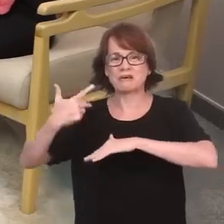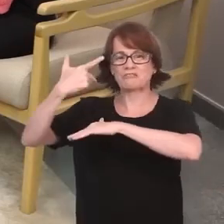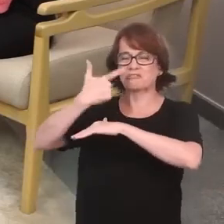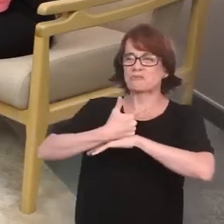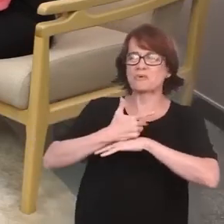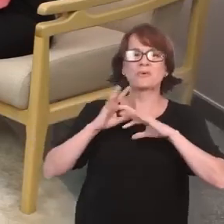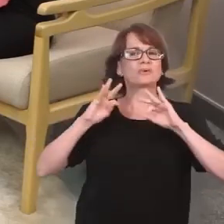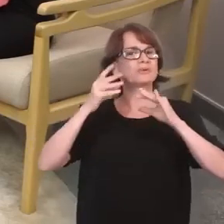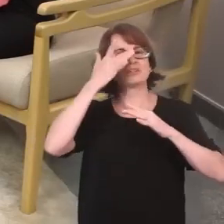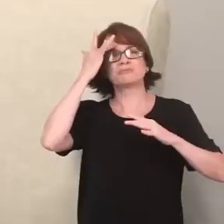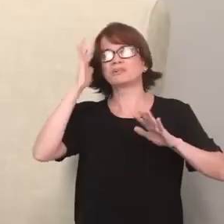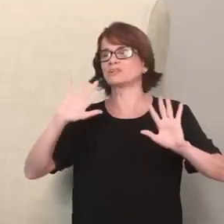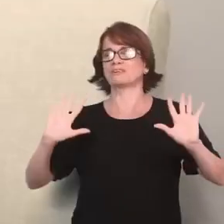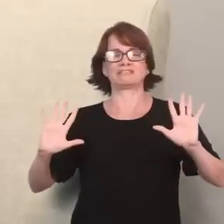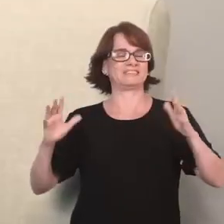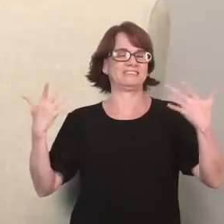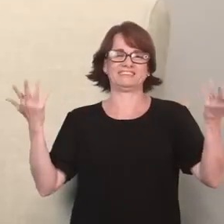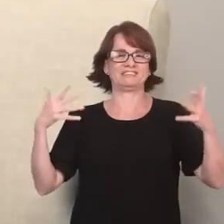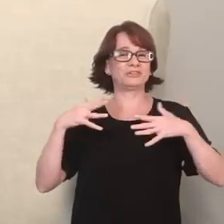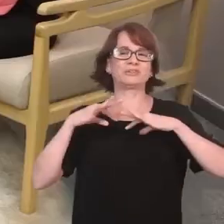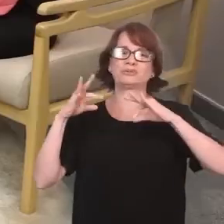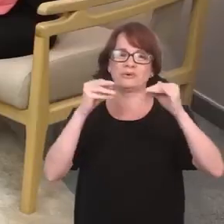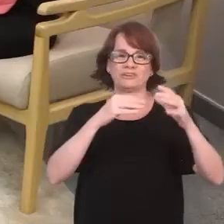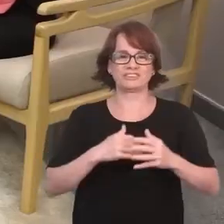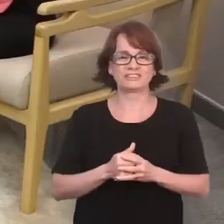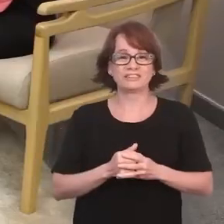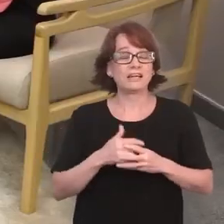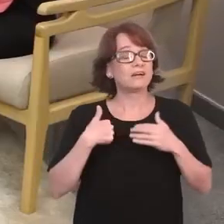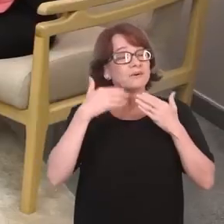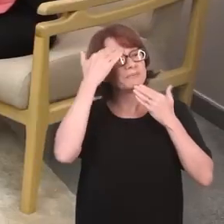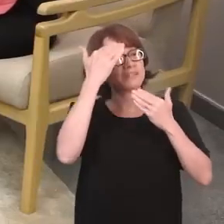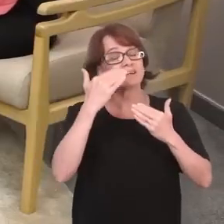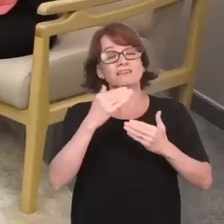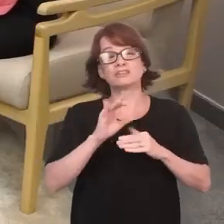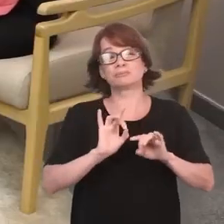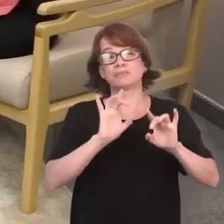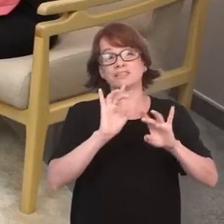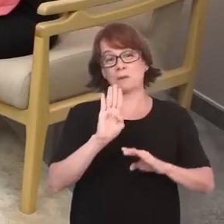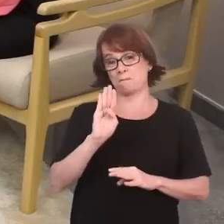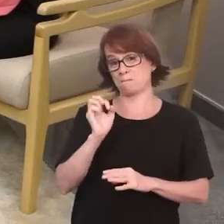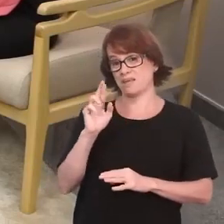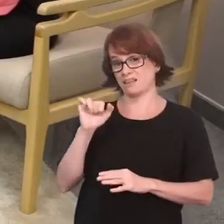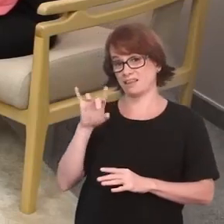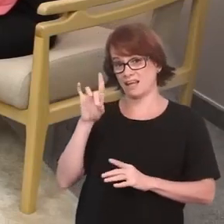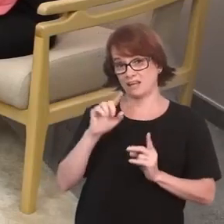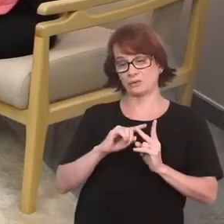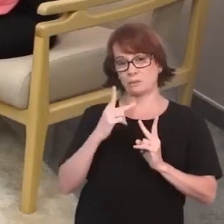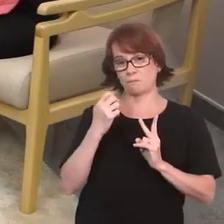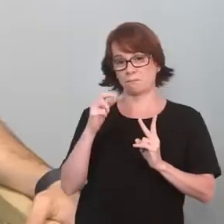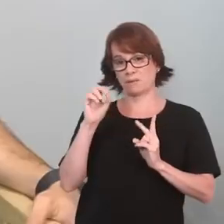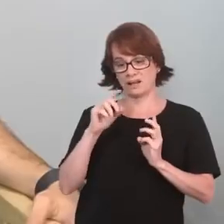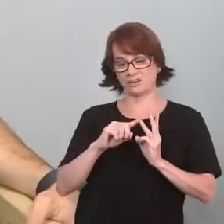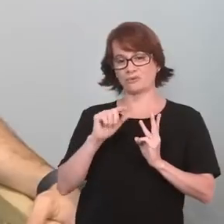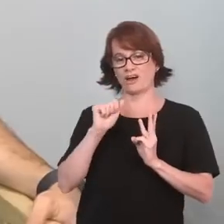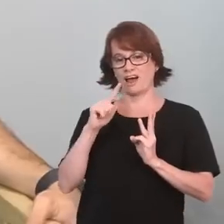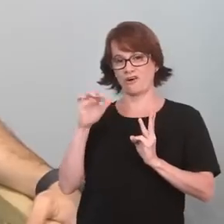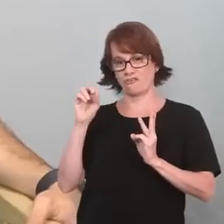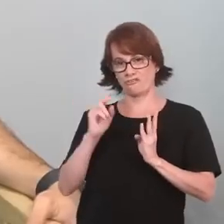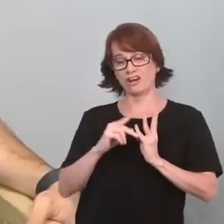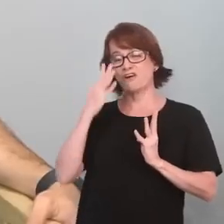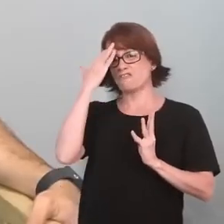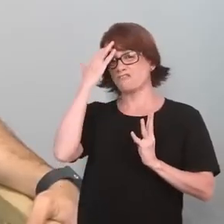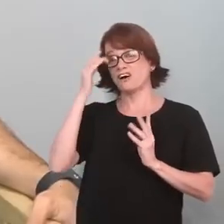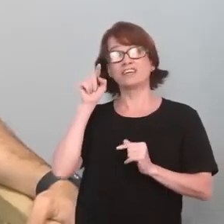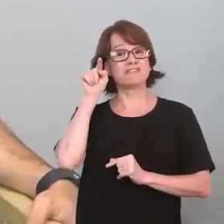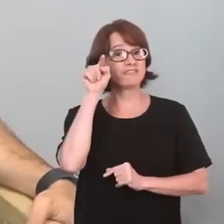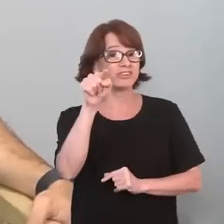pitacos, todos. Valeu, obrigado. Um obrigado especial ao Bernardo, que nos auxiliou bastante, ao Prado, ao Álvaro, a galera